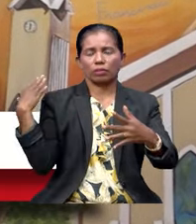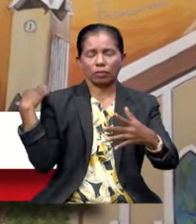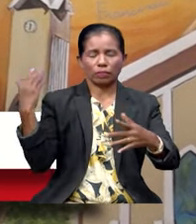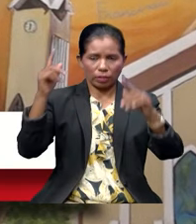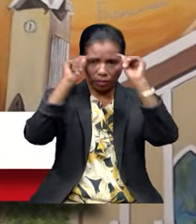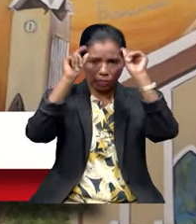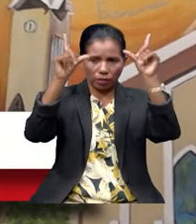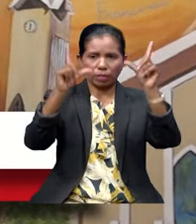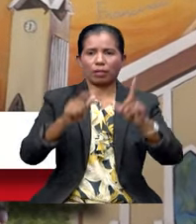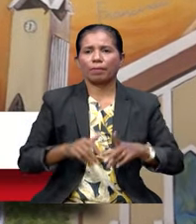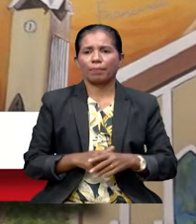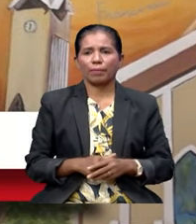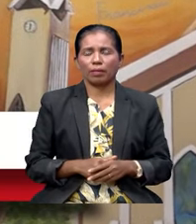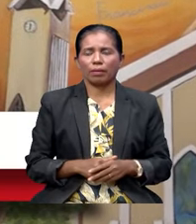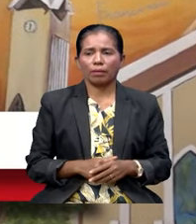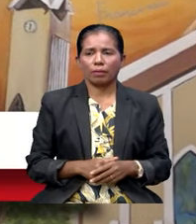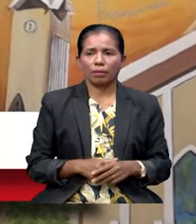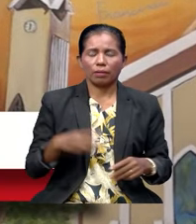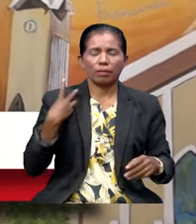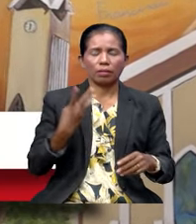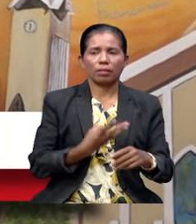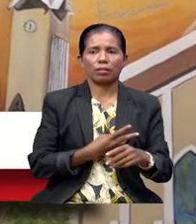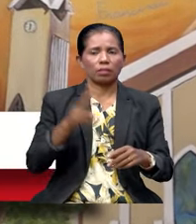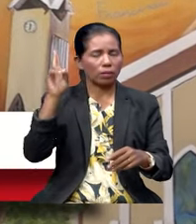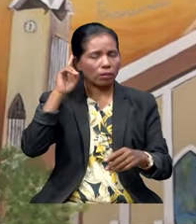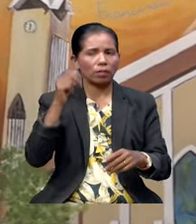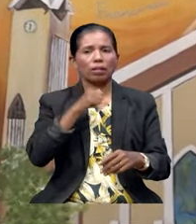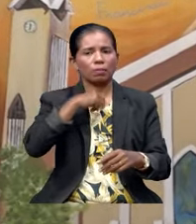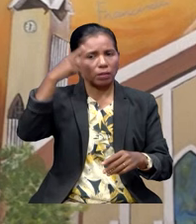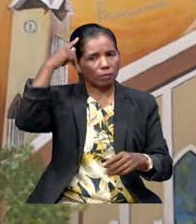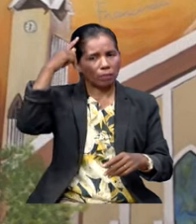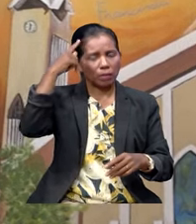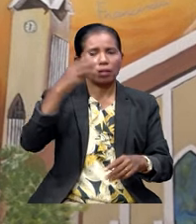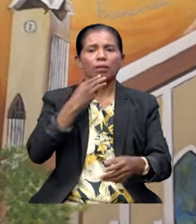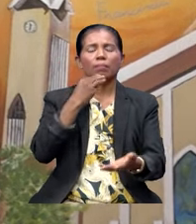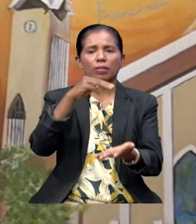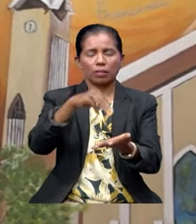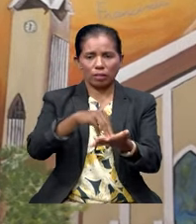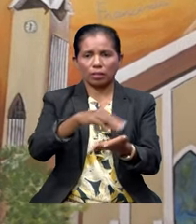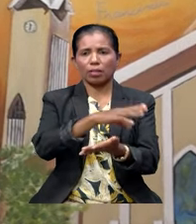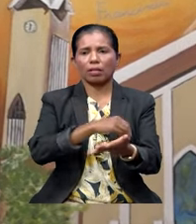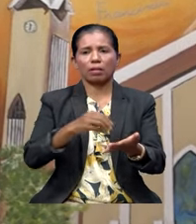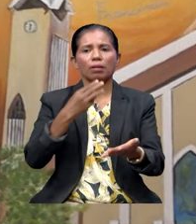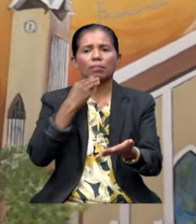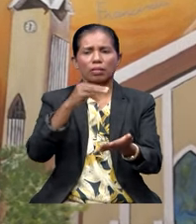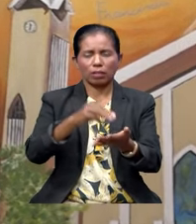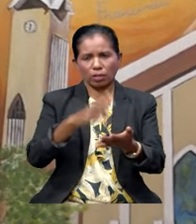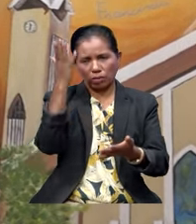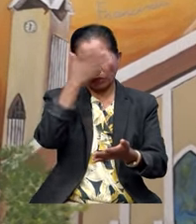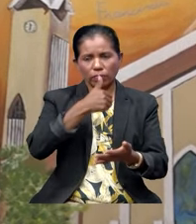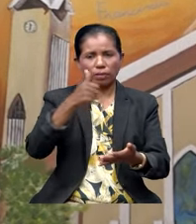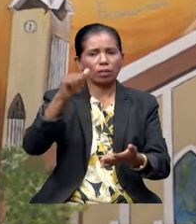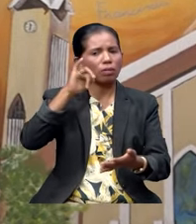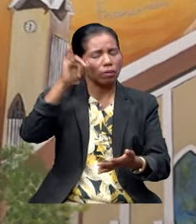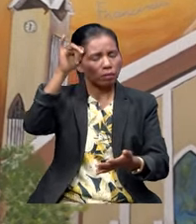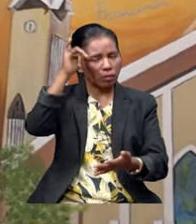Timor-Leste. E da Rotorona, Papa, nem mensagem. Mensagem fura que tu deves, por ser que